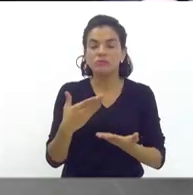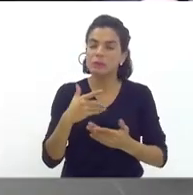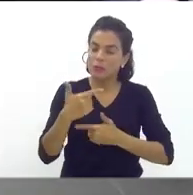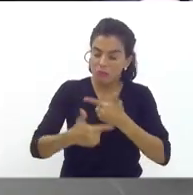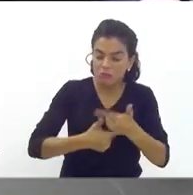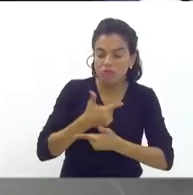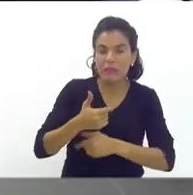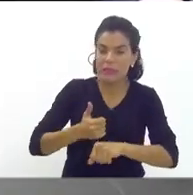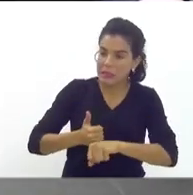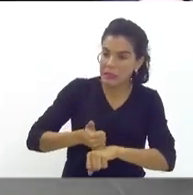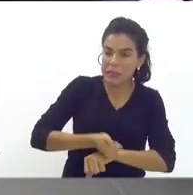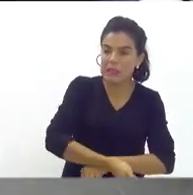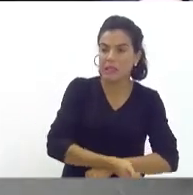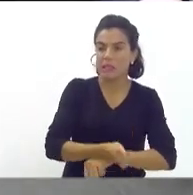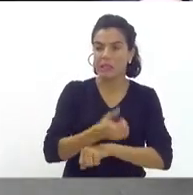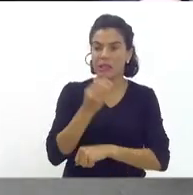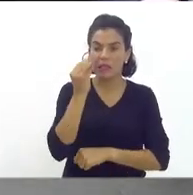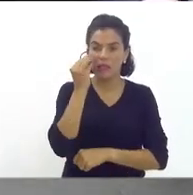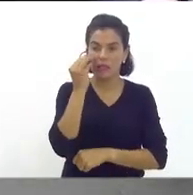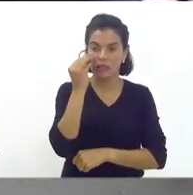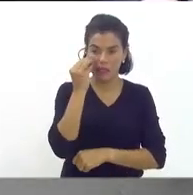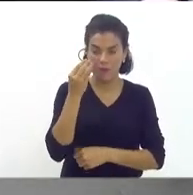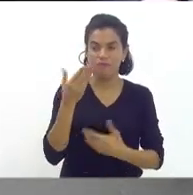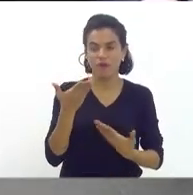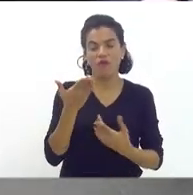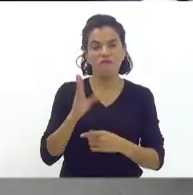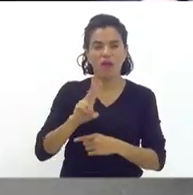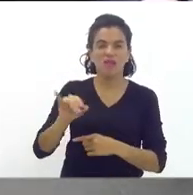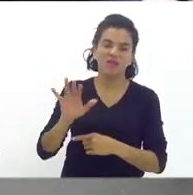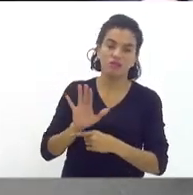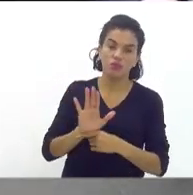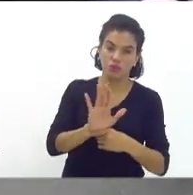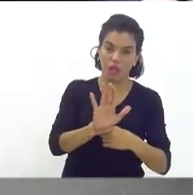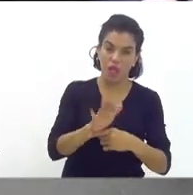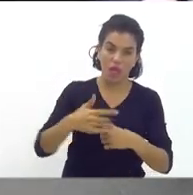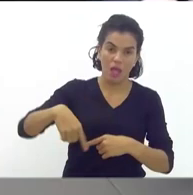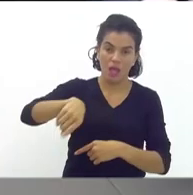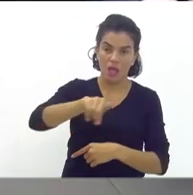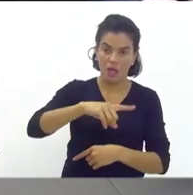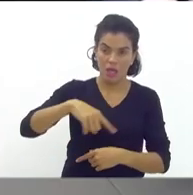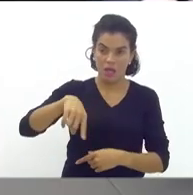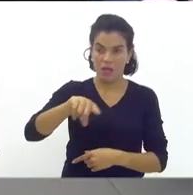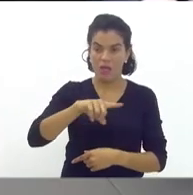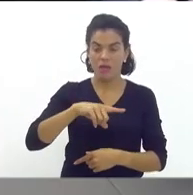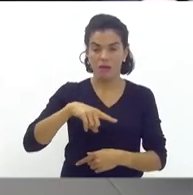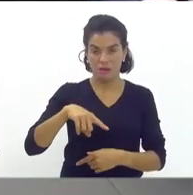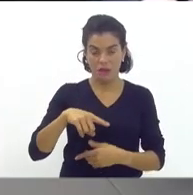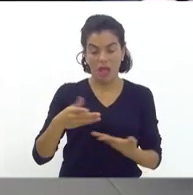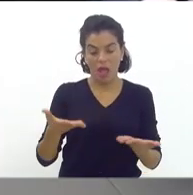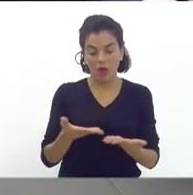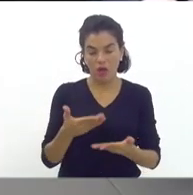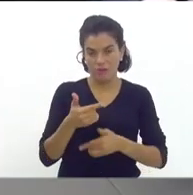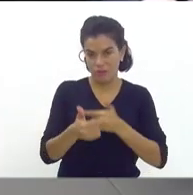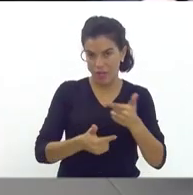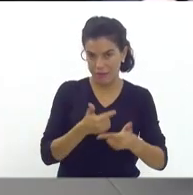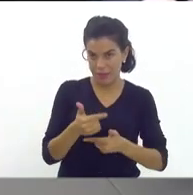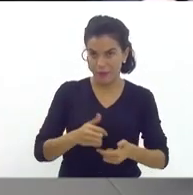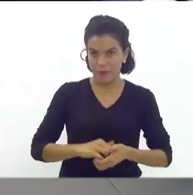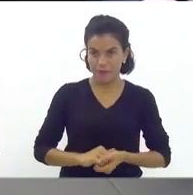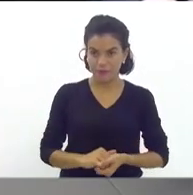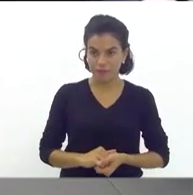dedicar e eu tenho certeza que que isso vai ajudar bastante a realizar esse trabalho